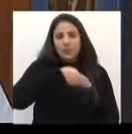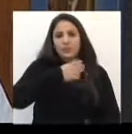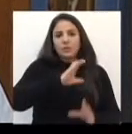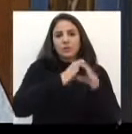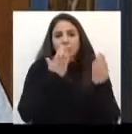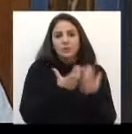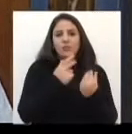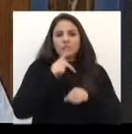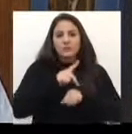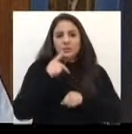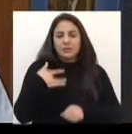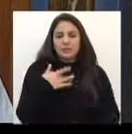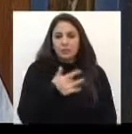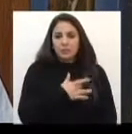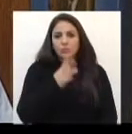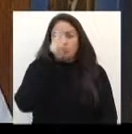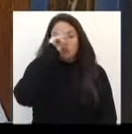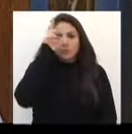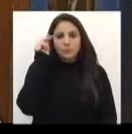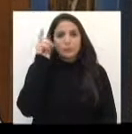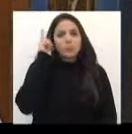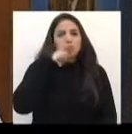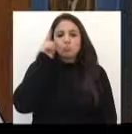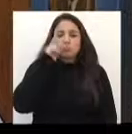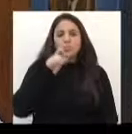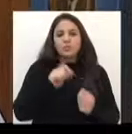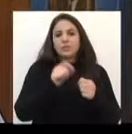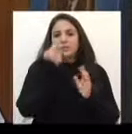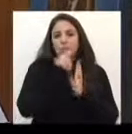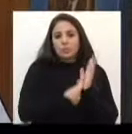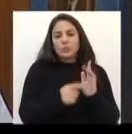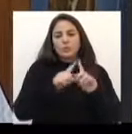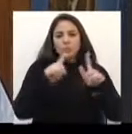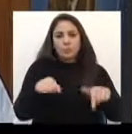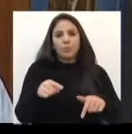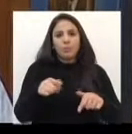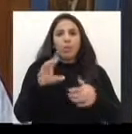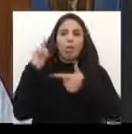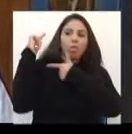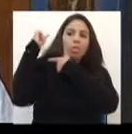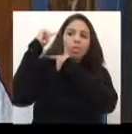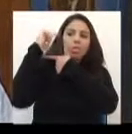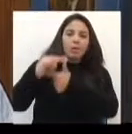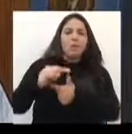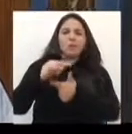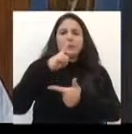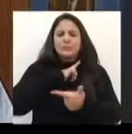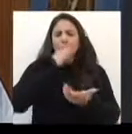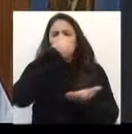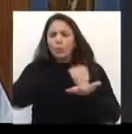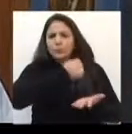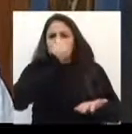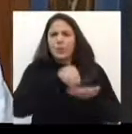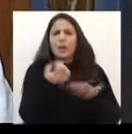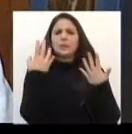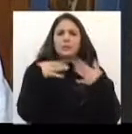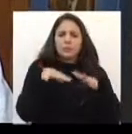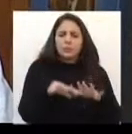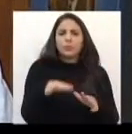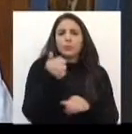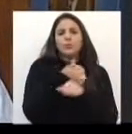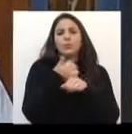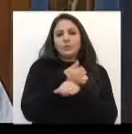saúde, o município não consegue fazer o concurso público tradicional, aquele que contrata, que inclui o profissional